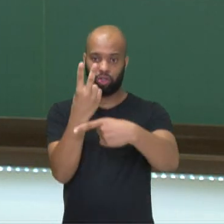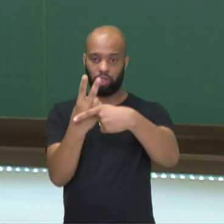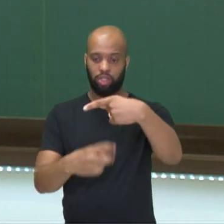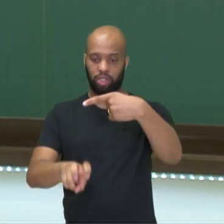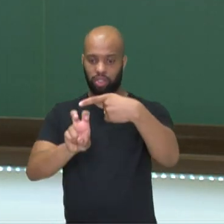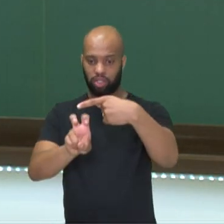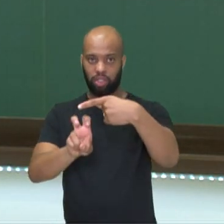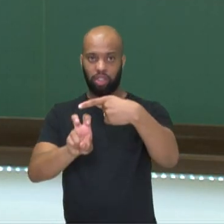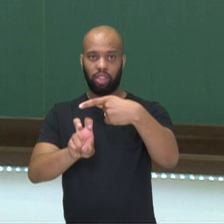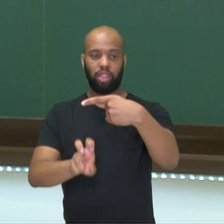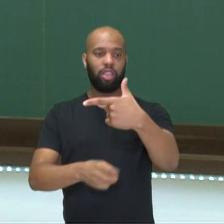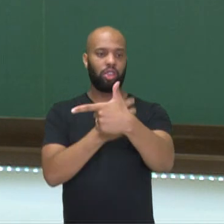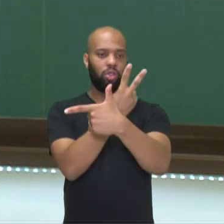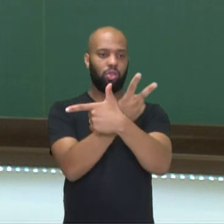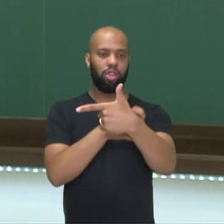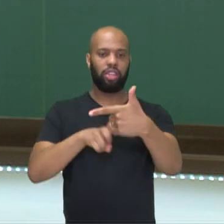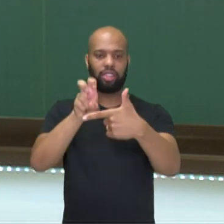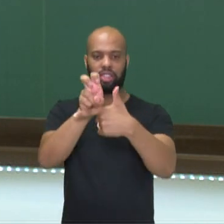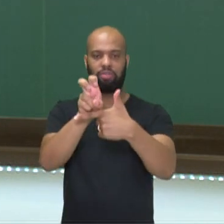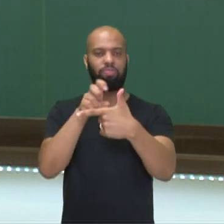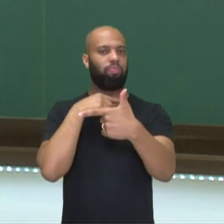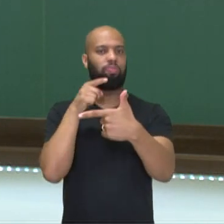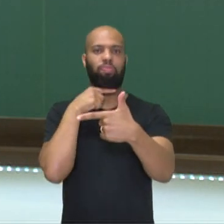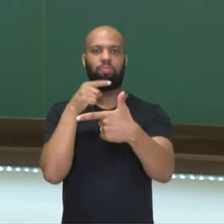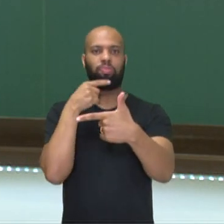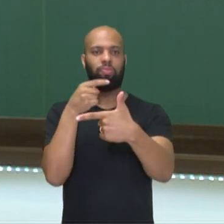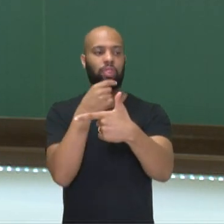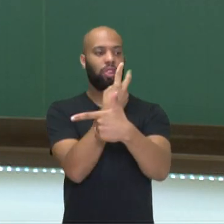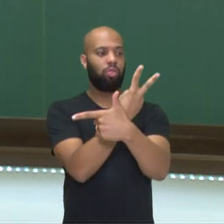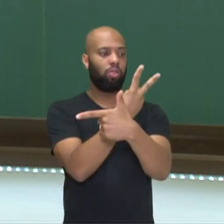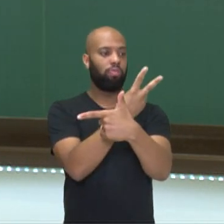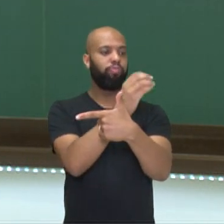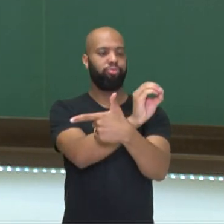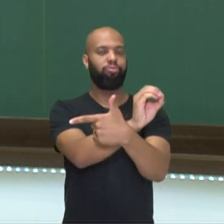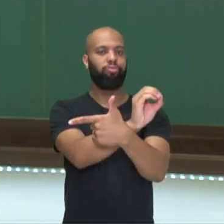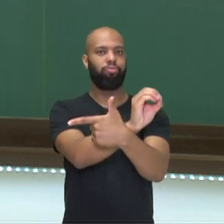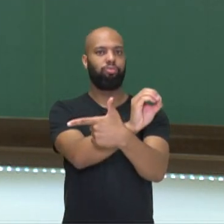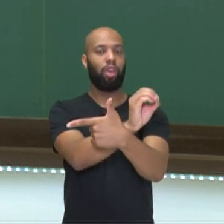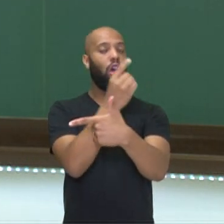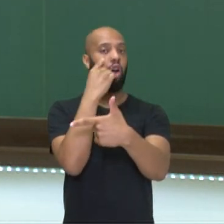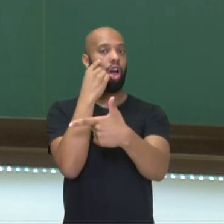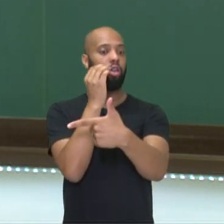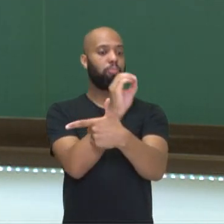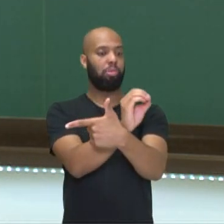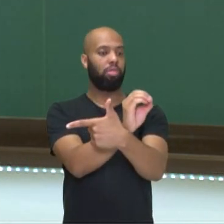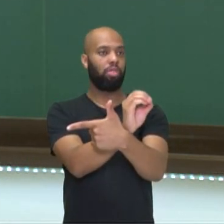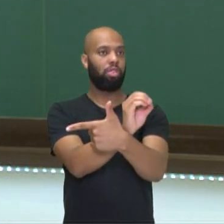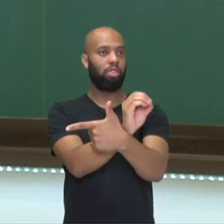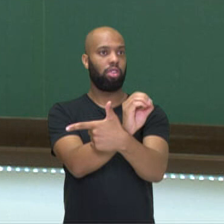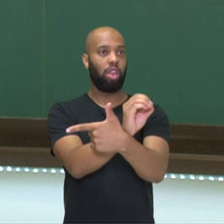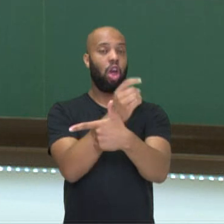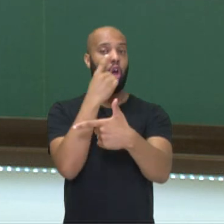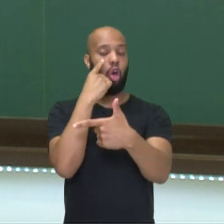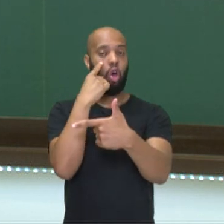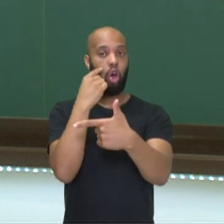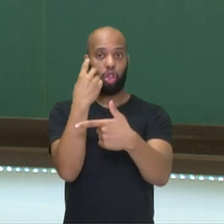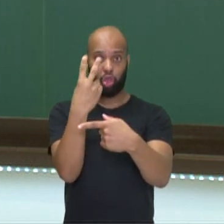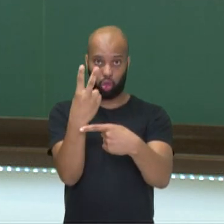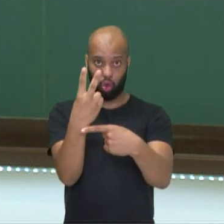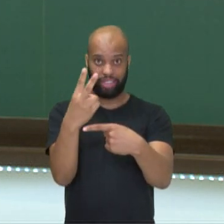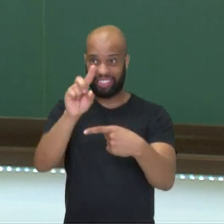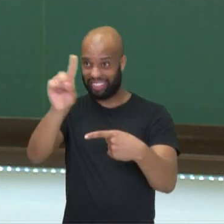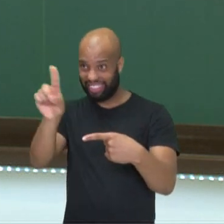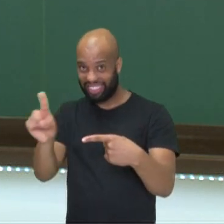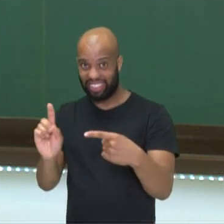tenho 2 que não dá para dividir por 5. Então, eu coloco o 0 na chave. Só que 2 inteiros é igual a 20 décimos. Então,